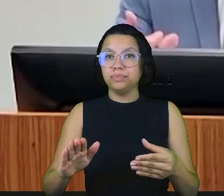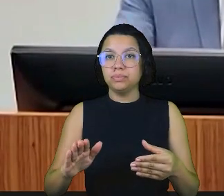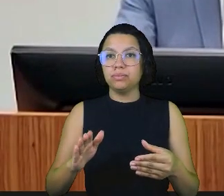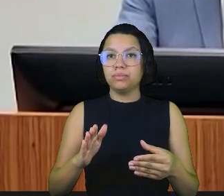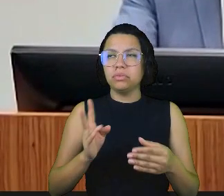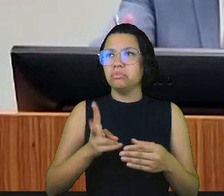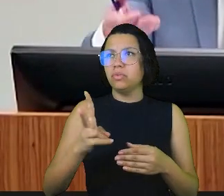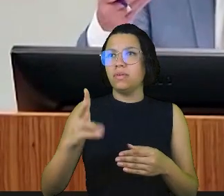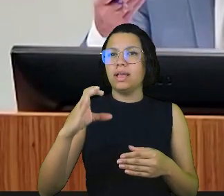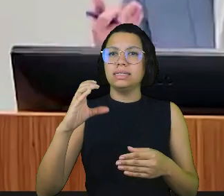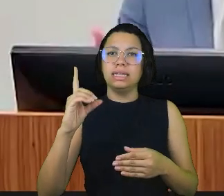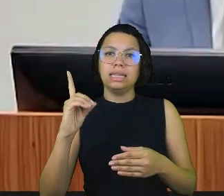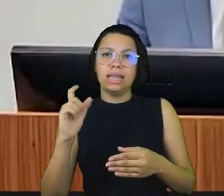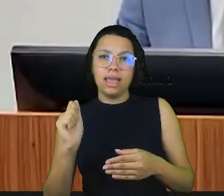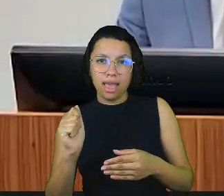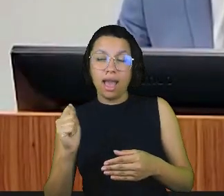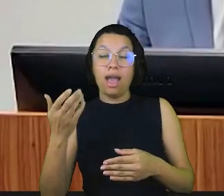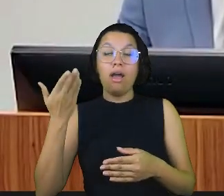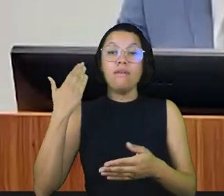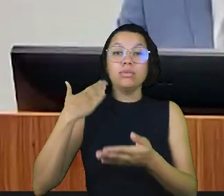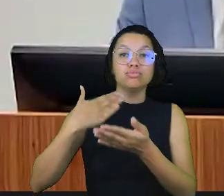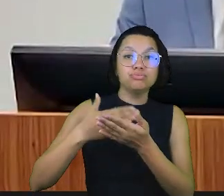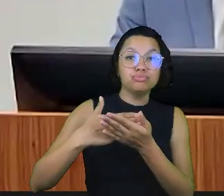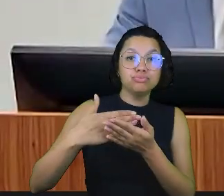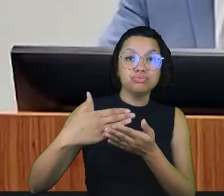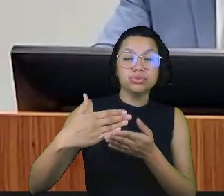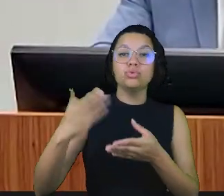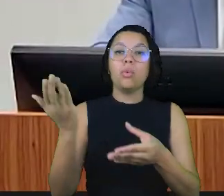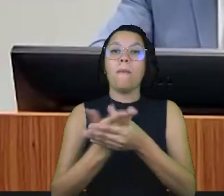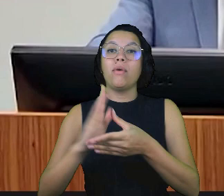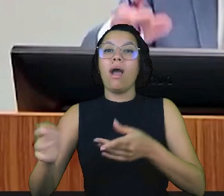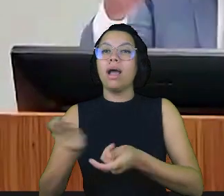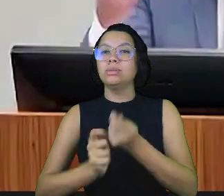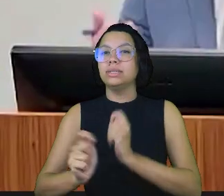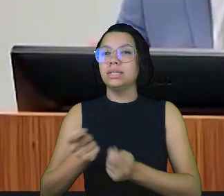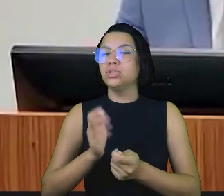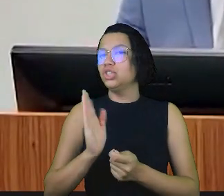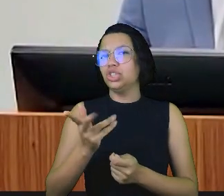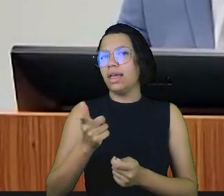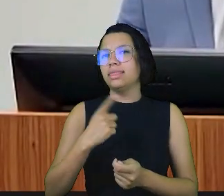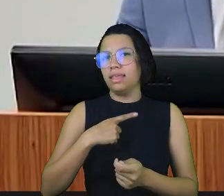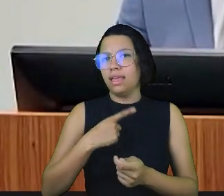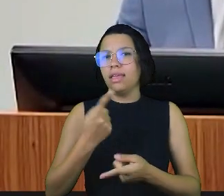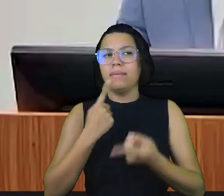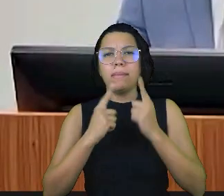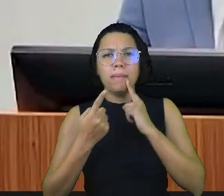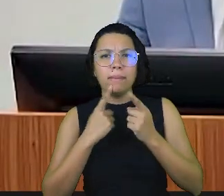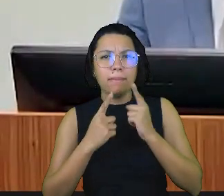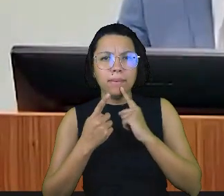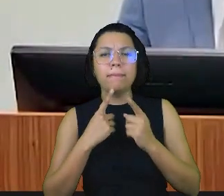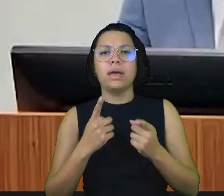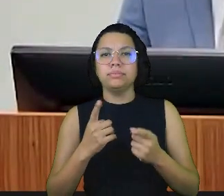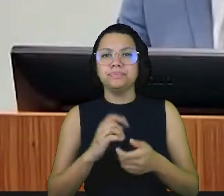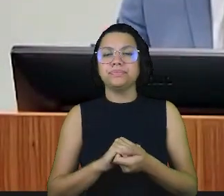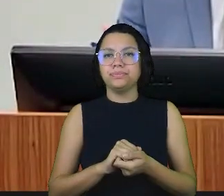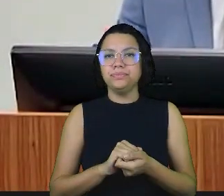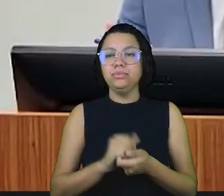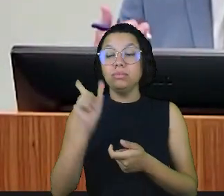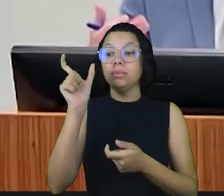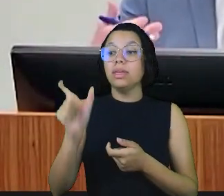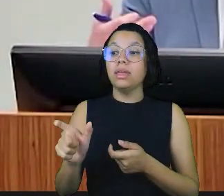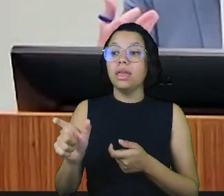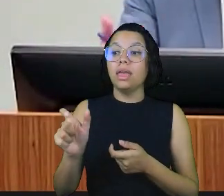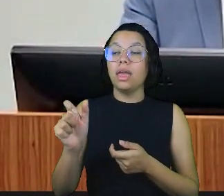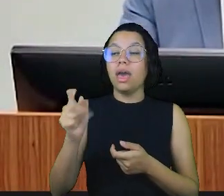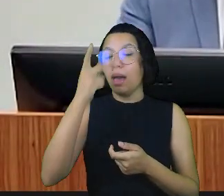a CDA deriva de um processo administrativo em que houve debate a respeito de sujeição passiva. E